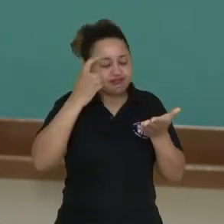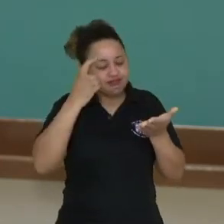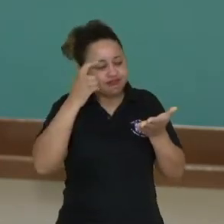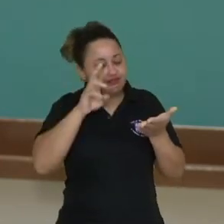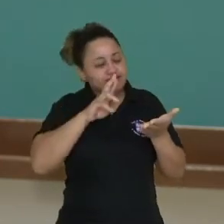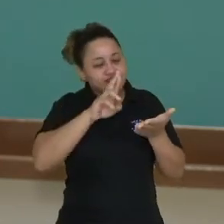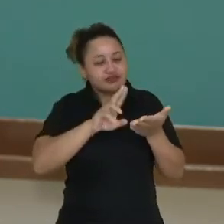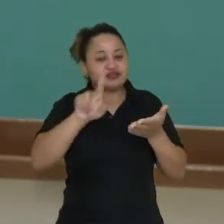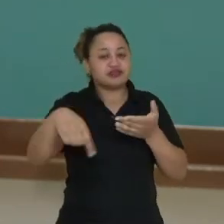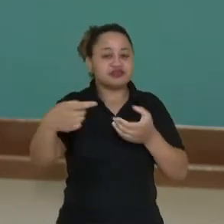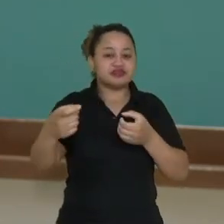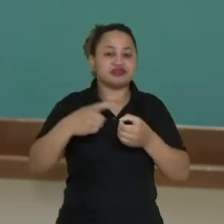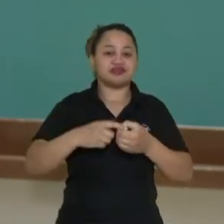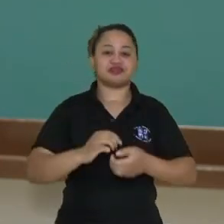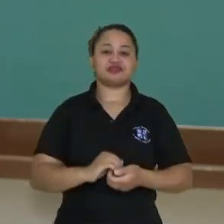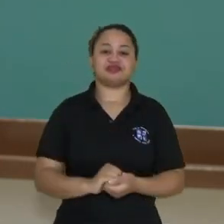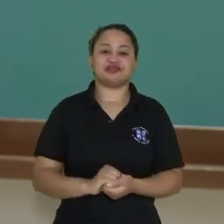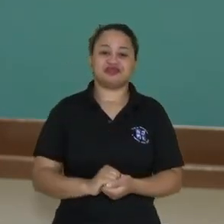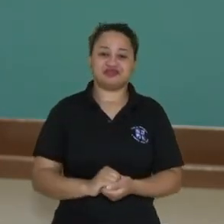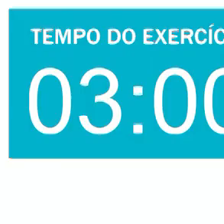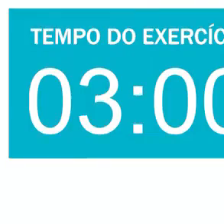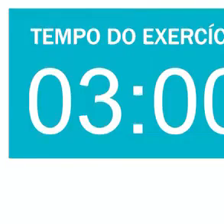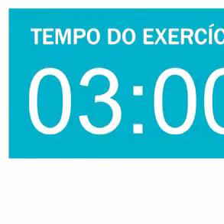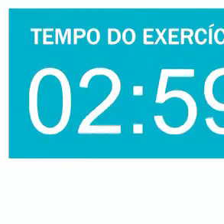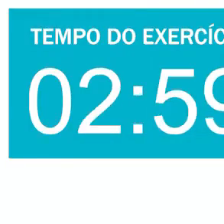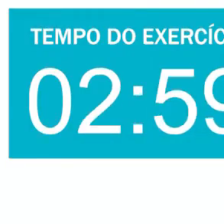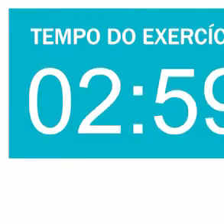e responder a questão para a gente. Já voltamos.